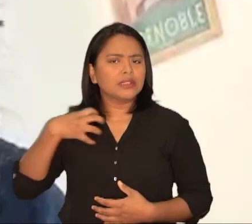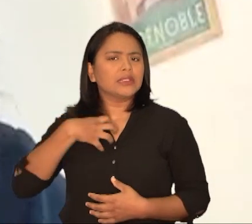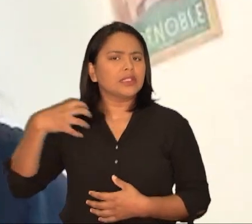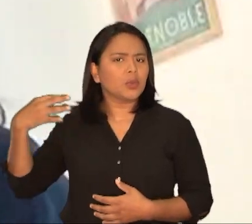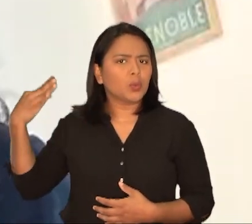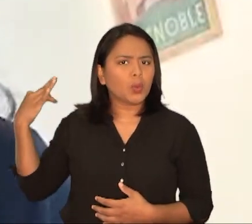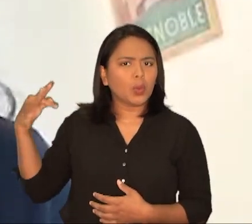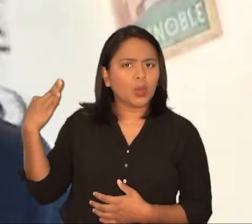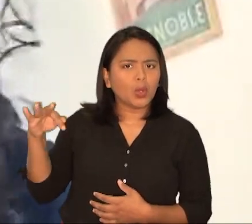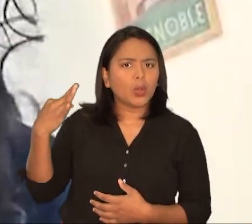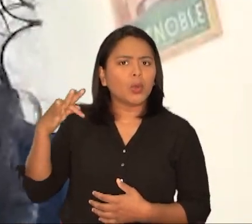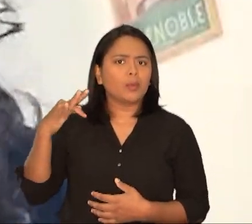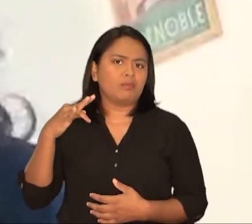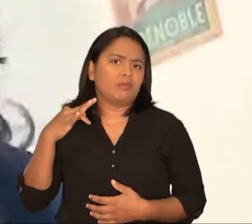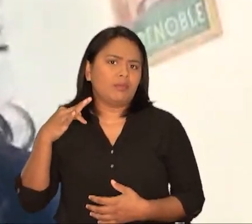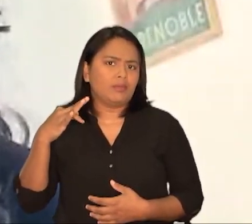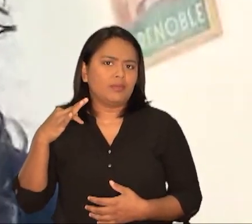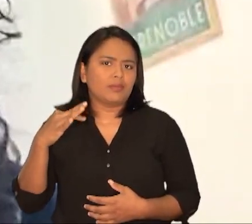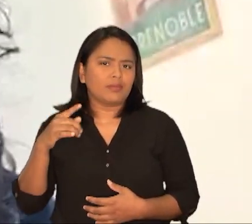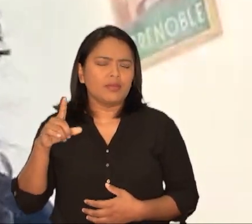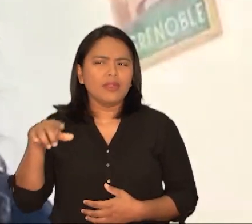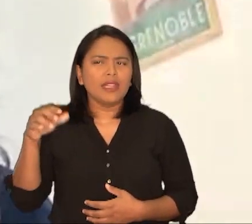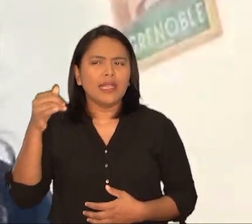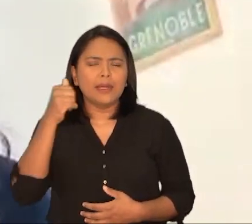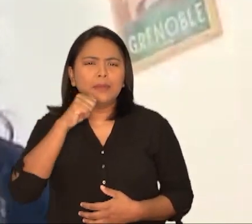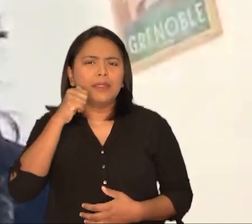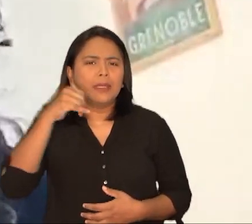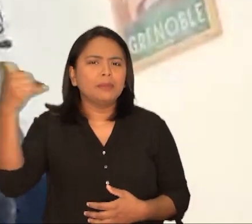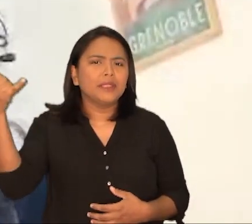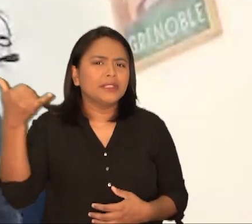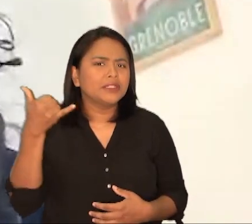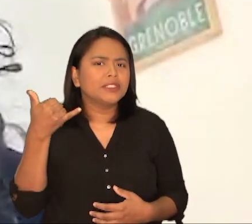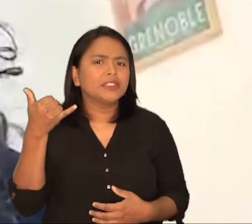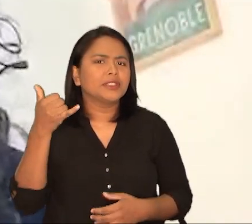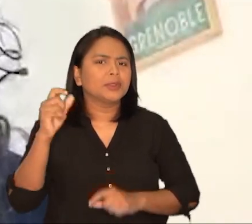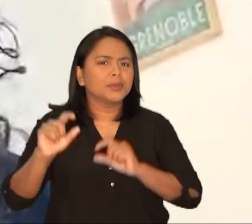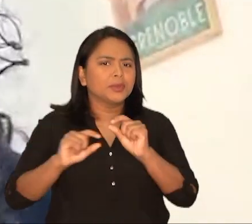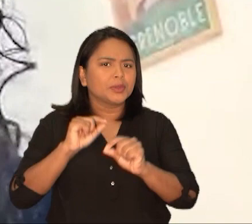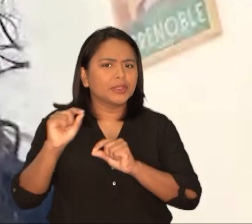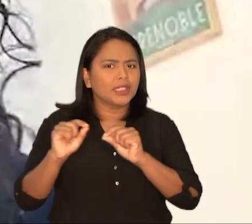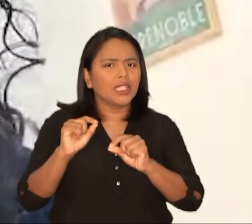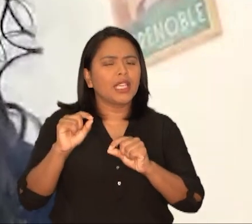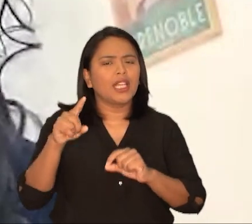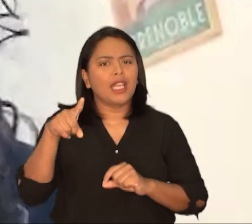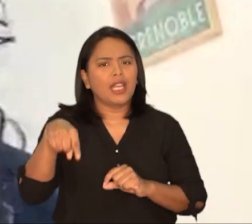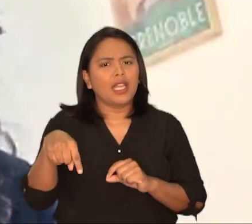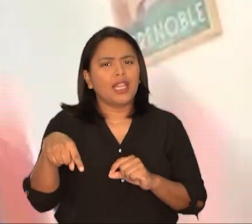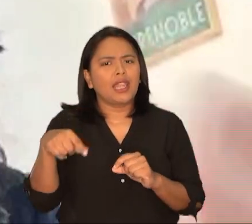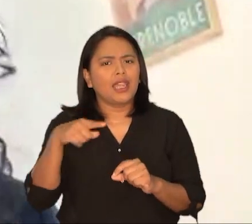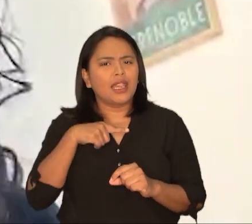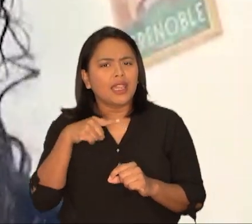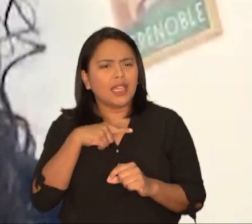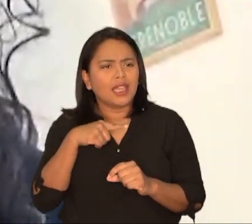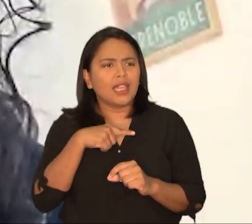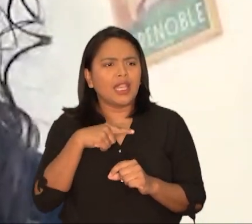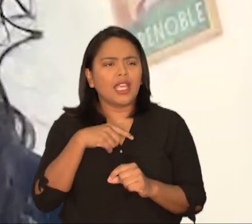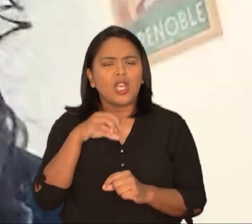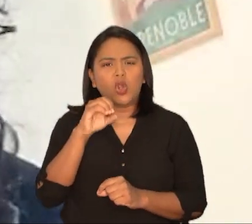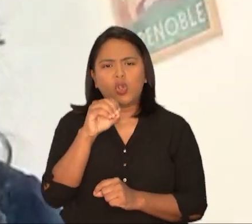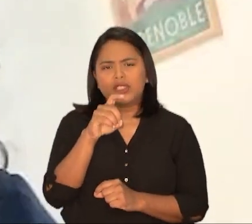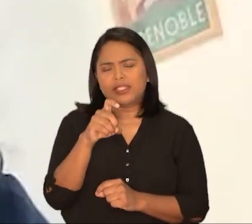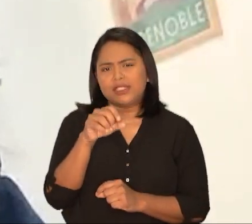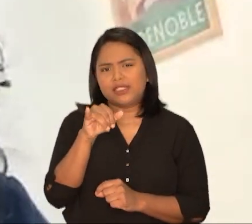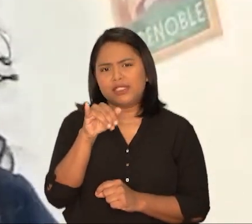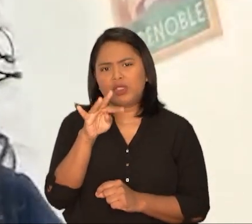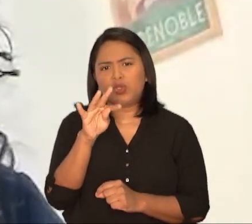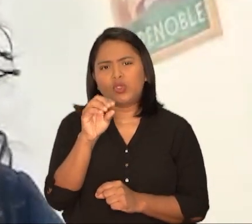disse, essa é a parte do aleitamento que ninguém conta, são as oxitocina, alguma coisa assim ela